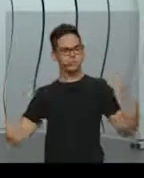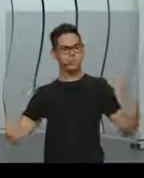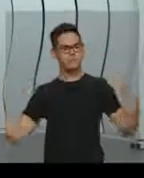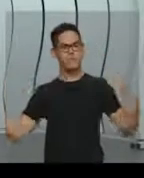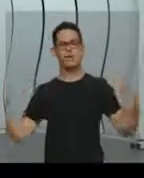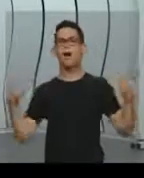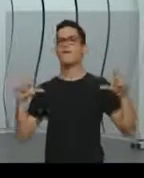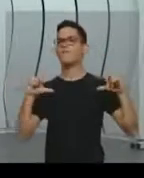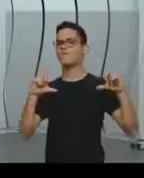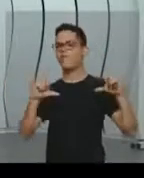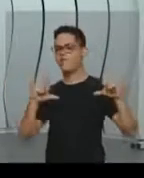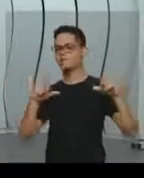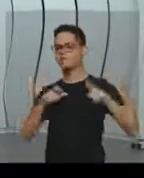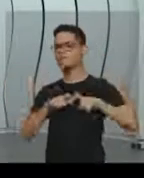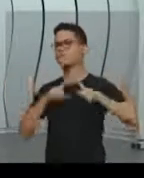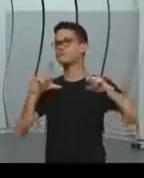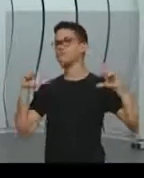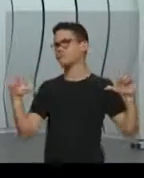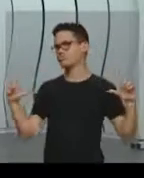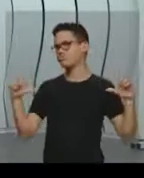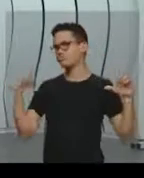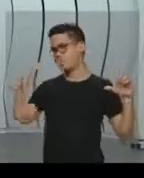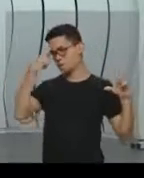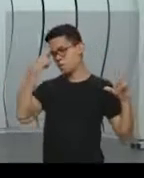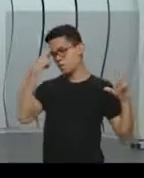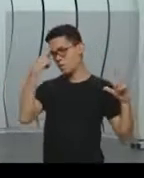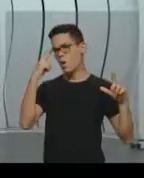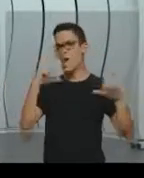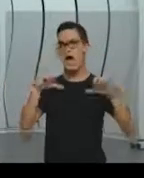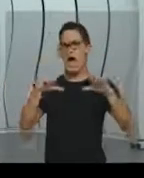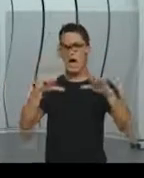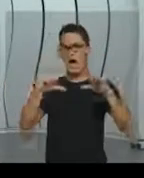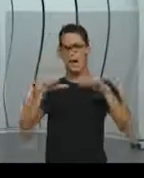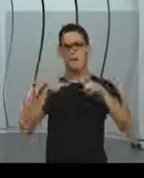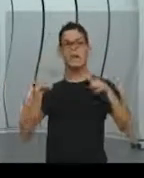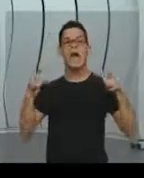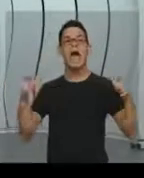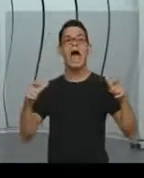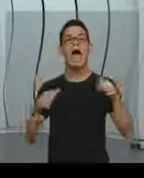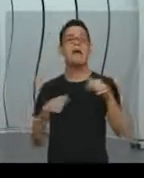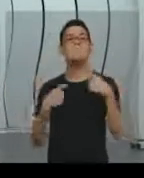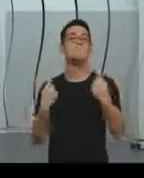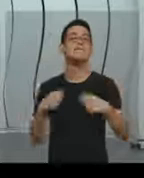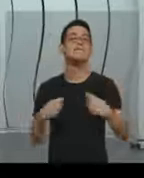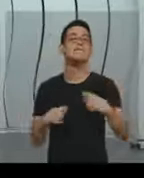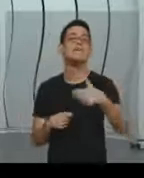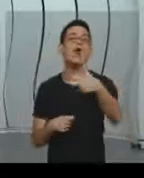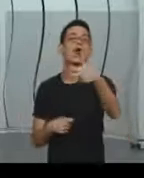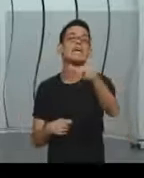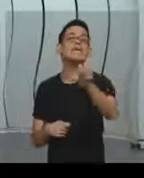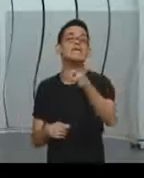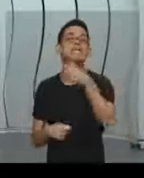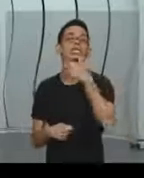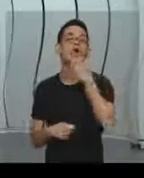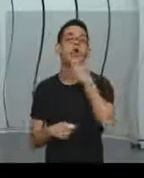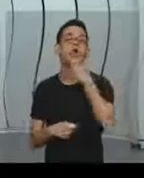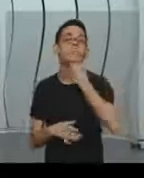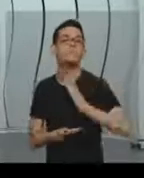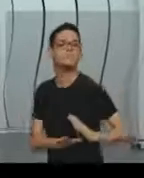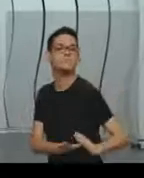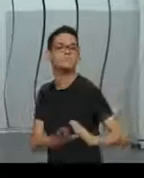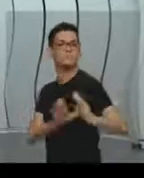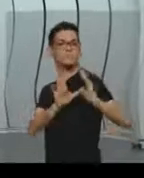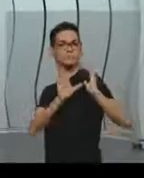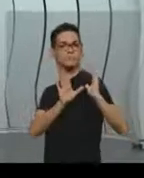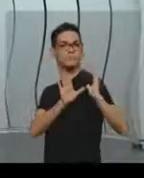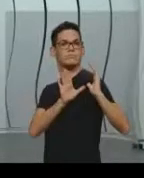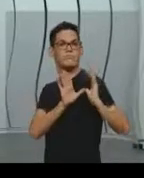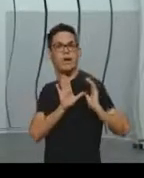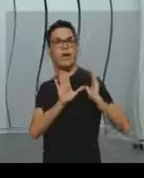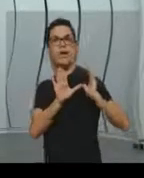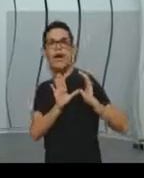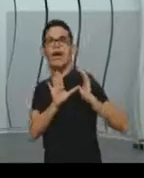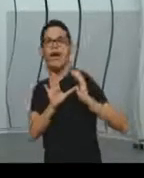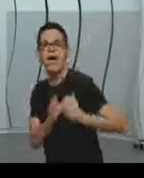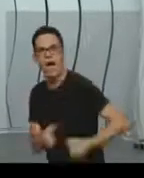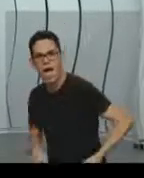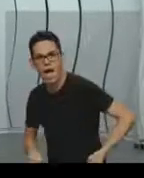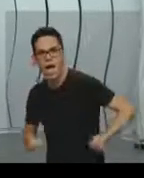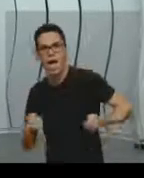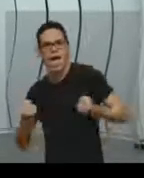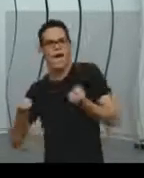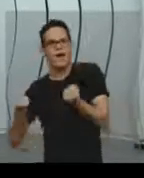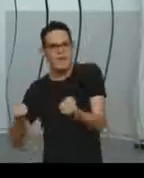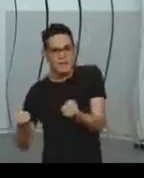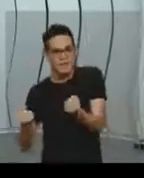terem ideia, foram utilizados 15 homens para carregar essa câmera fotográfica. E ele fez